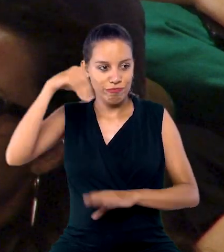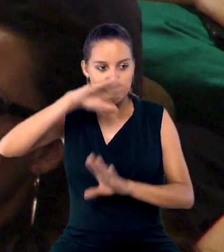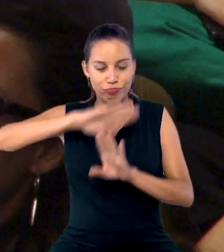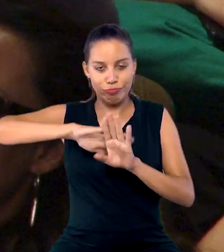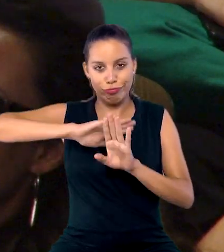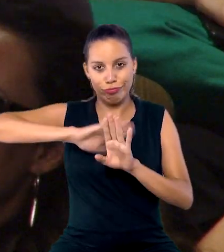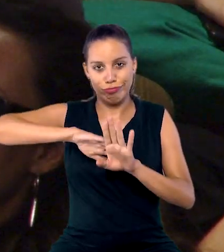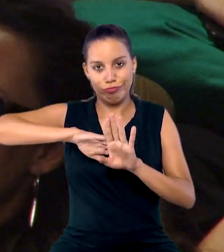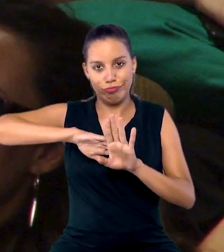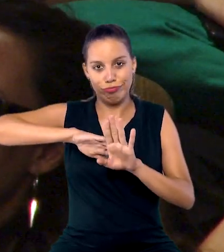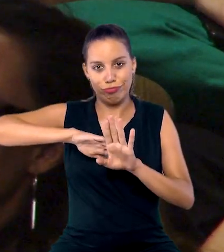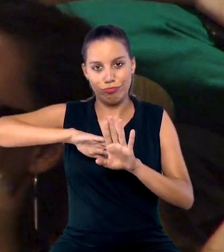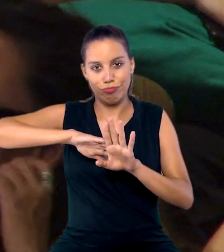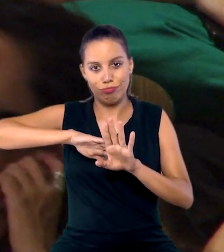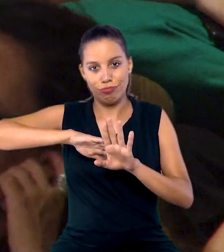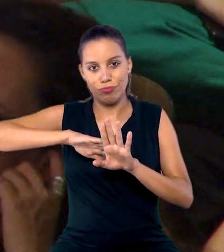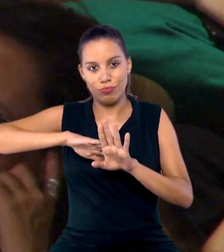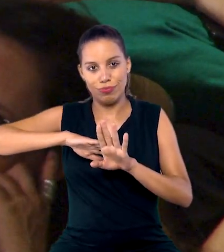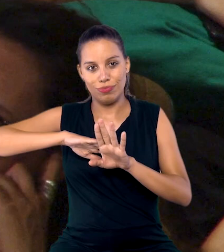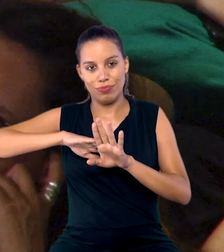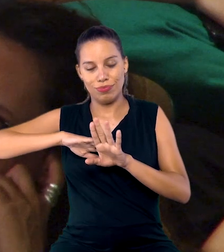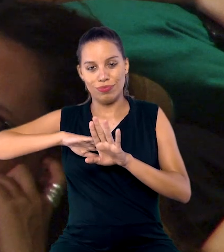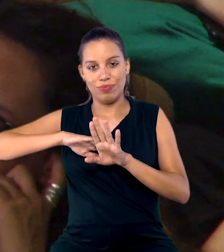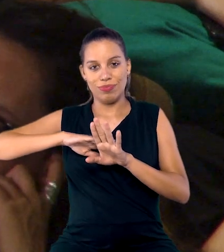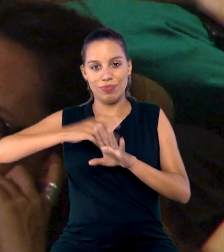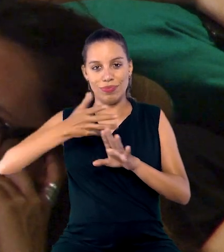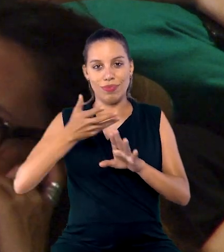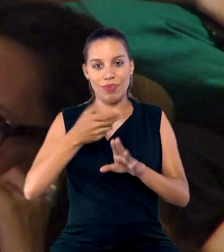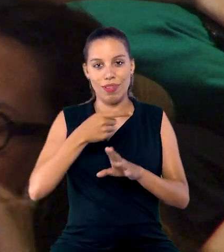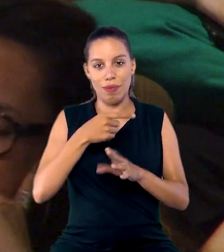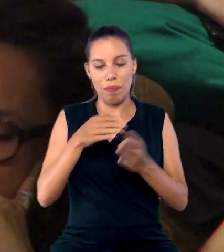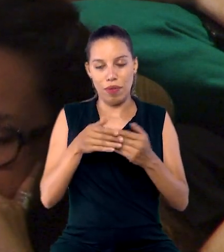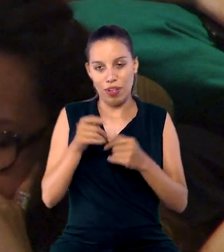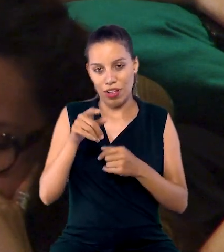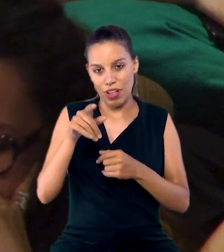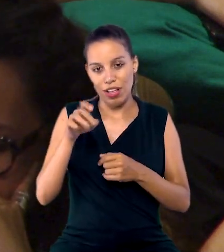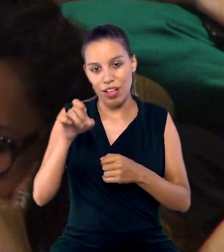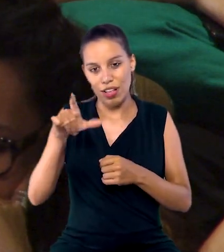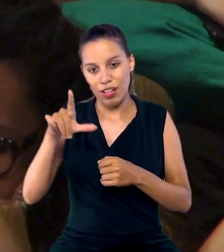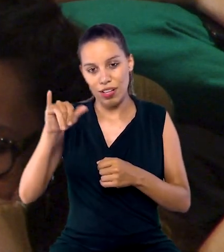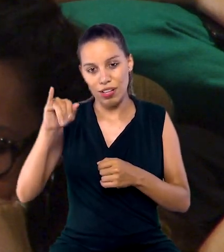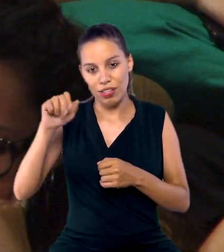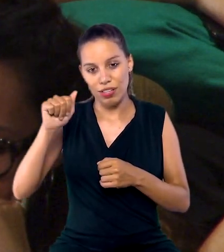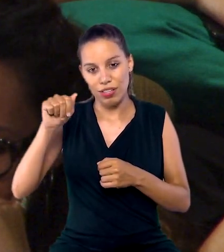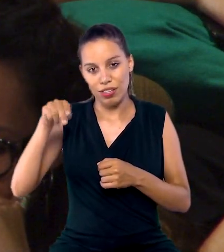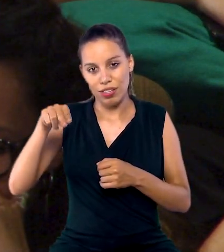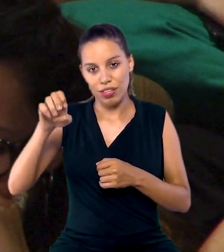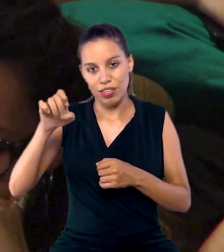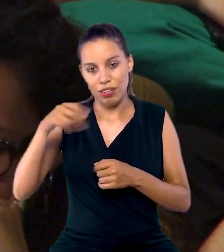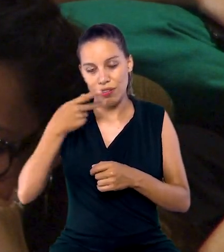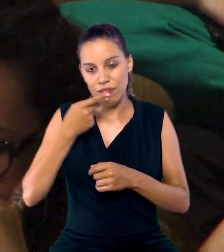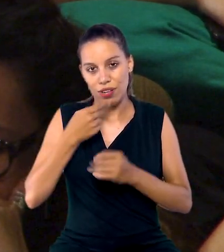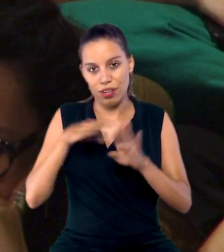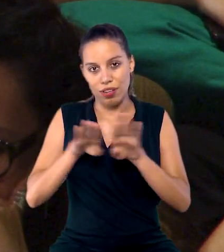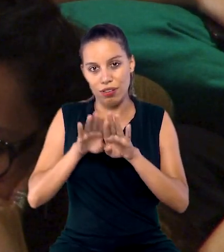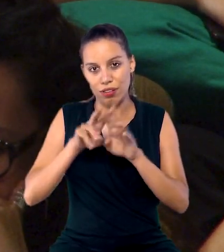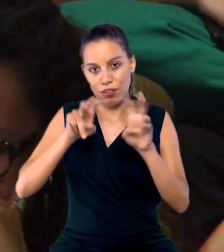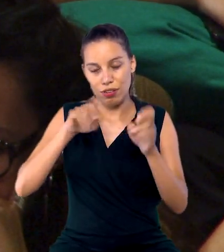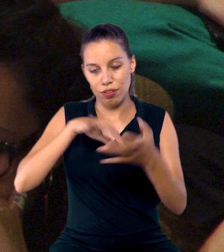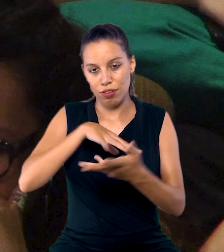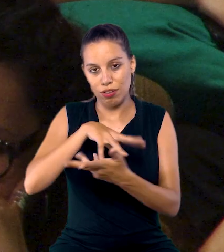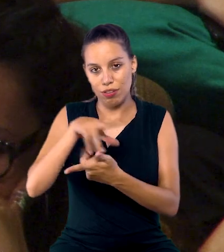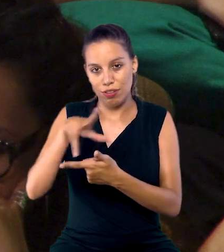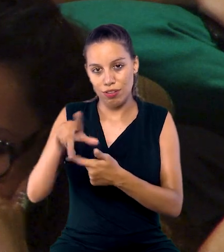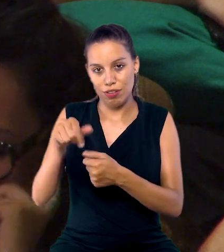Né? E queria pedir para a Eliane também falar um pouco sobre a questão toda do